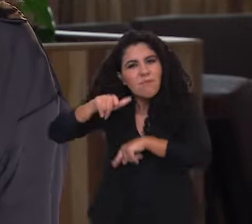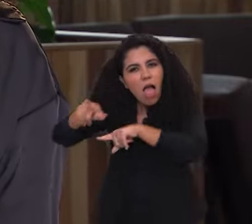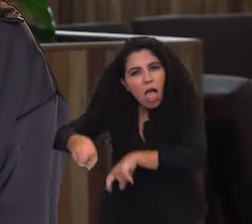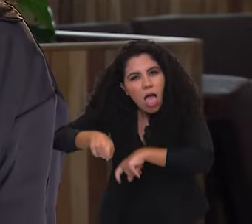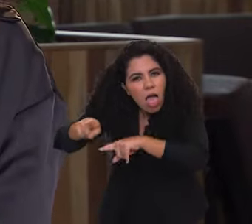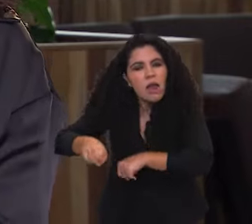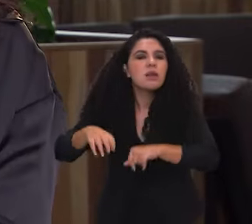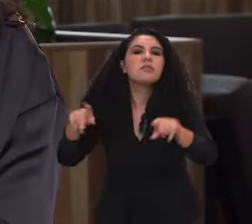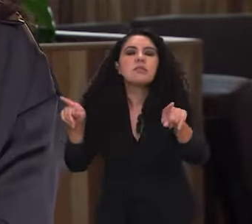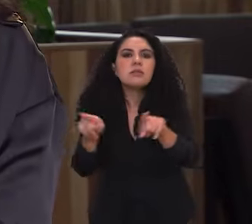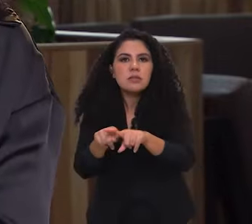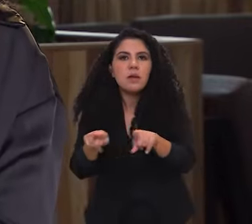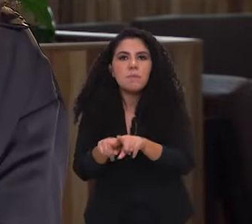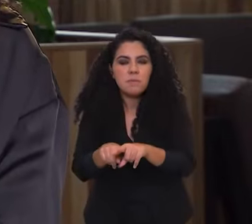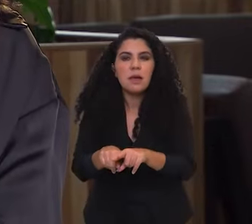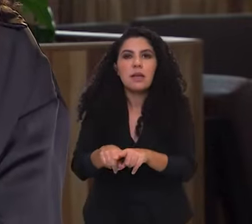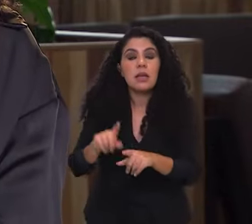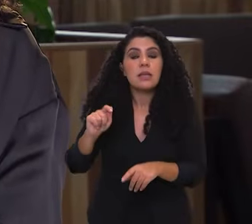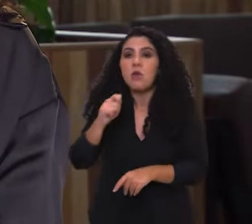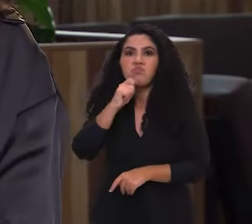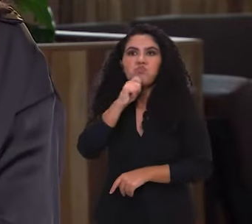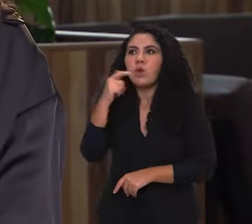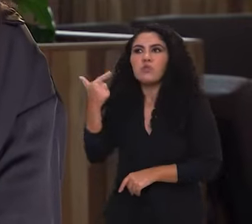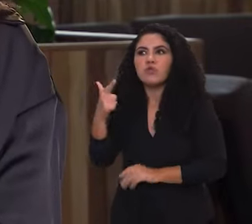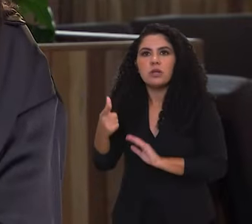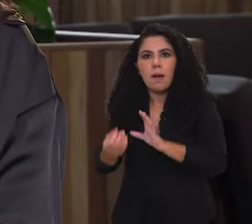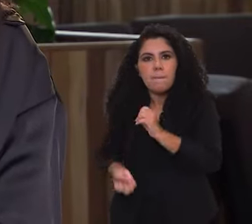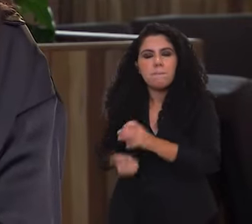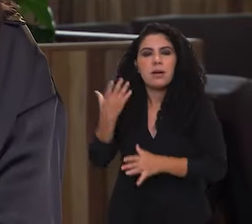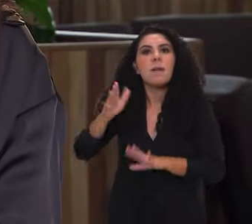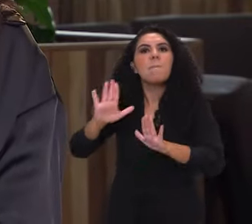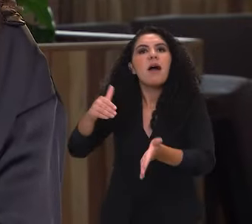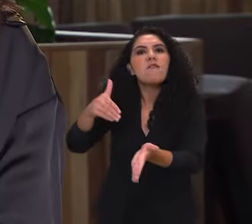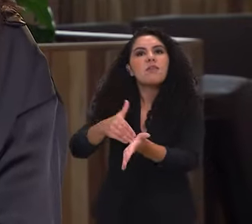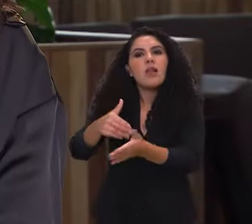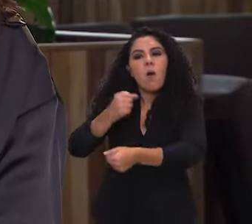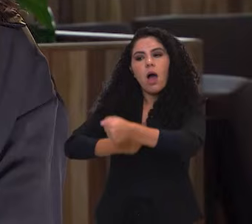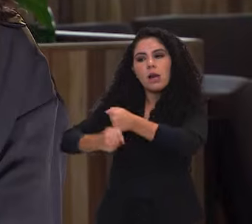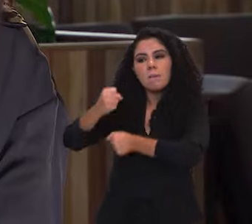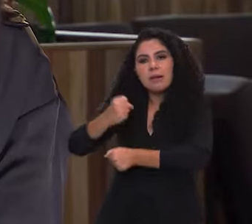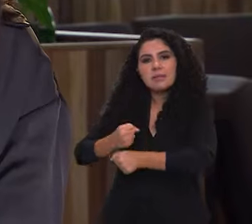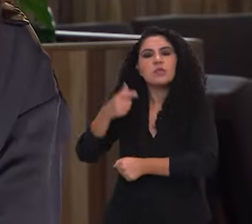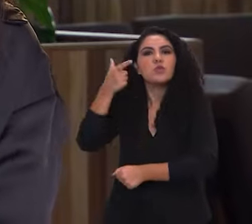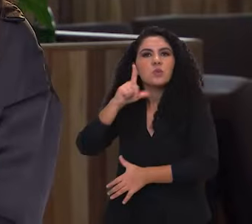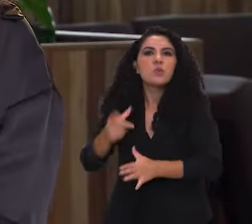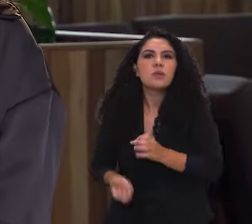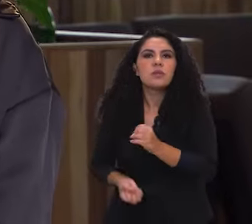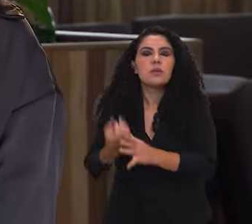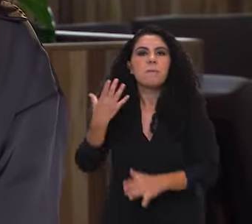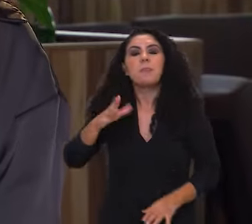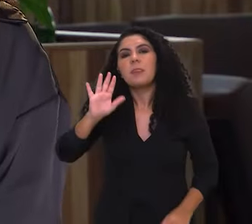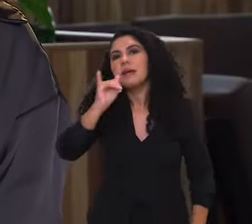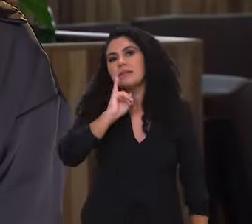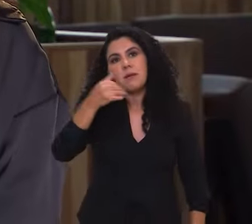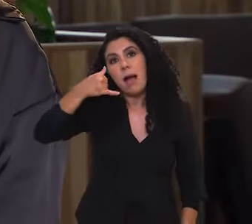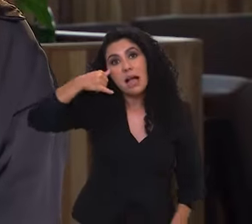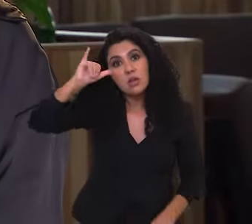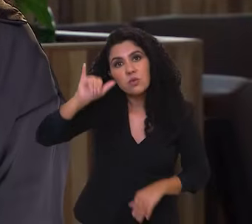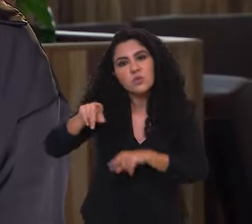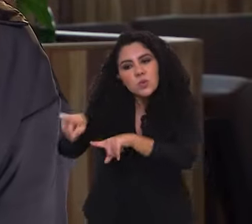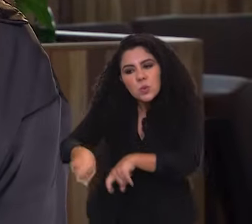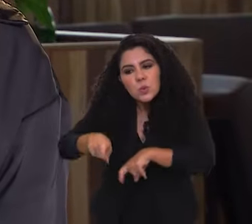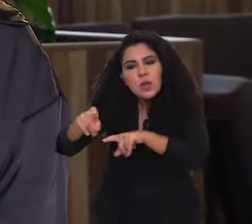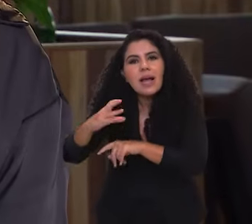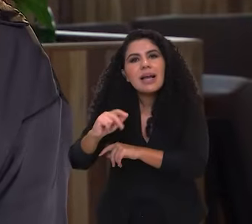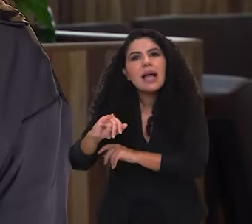regiões e que ainda não havíamos implantado. Mas no final do ano passado a gente implantou isso. Com a questão, por exemplo, a avicultura caipira. Hoje a gente